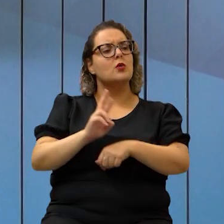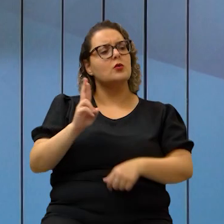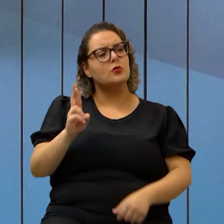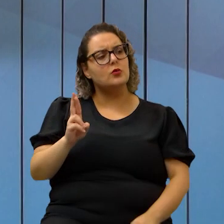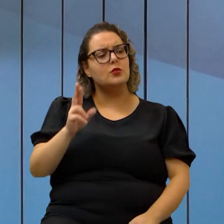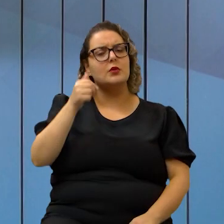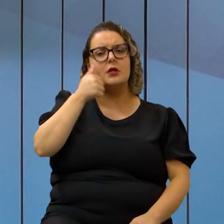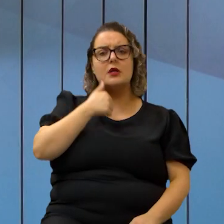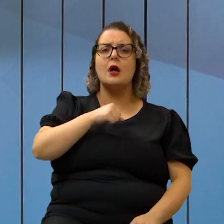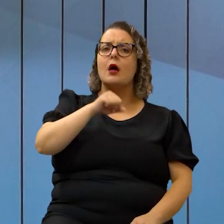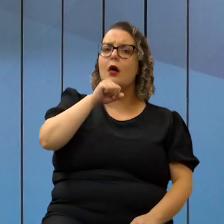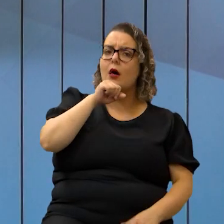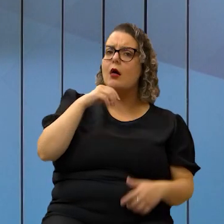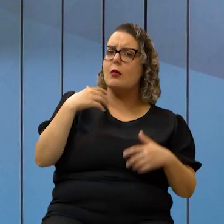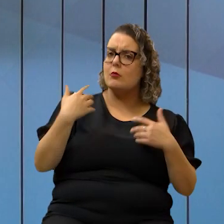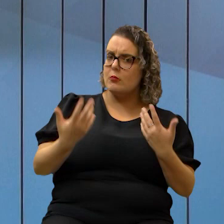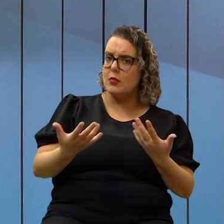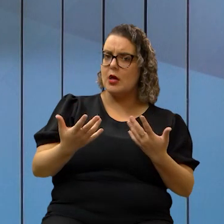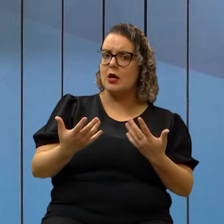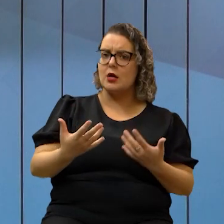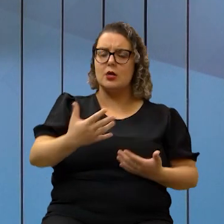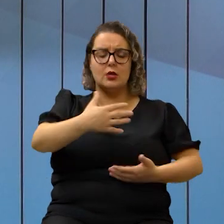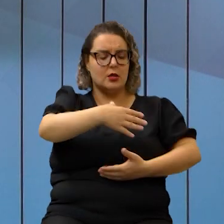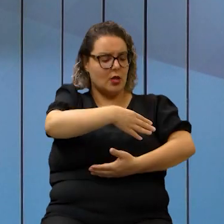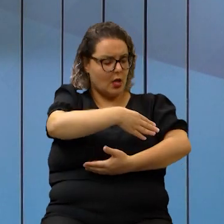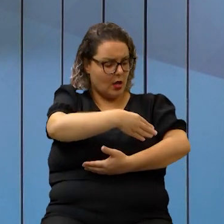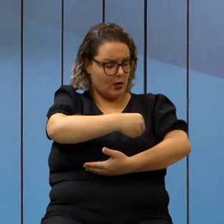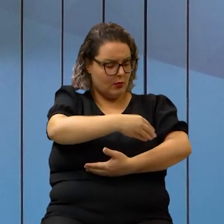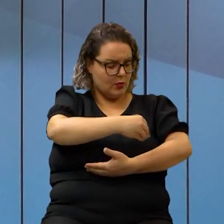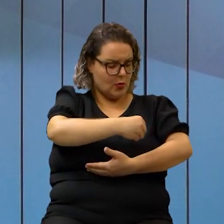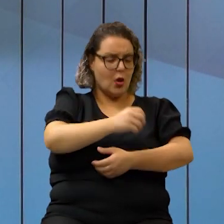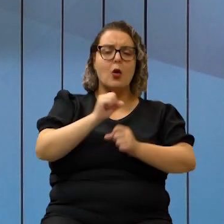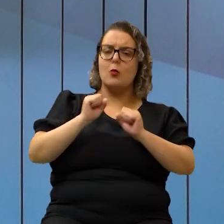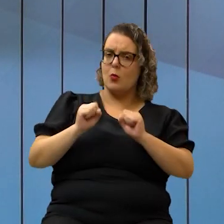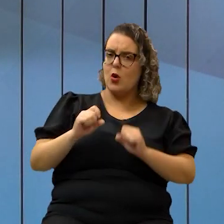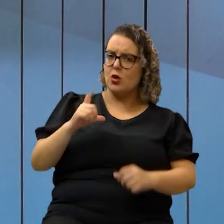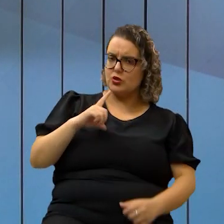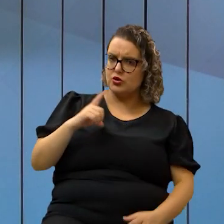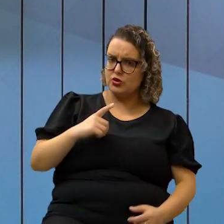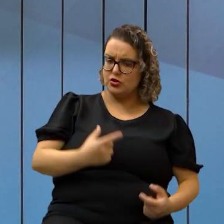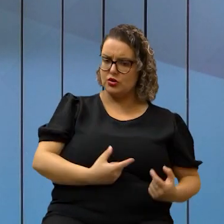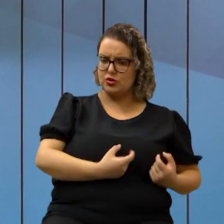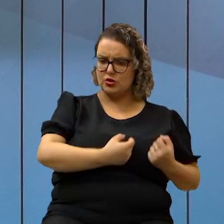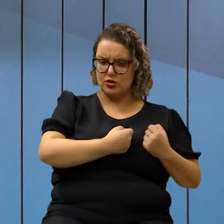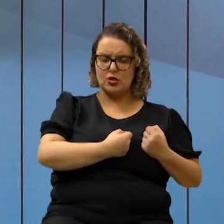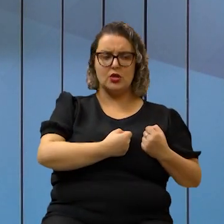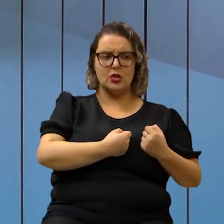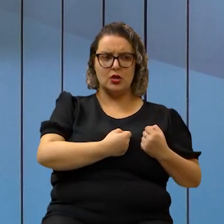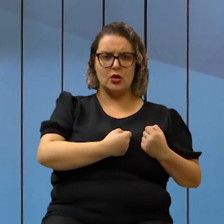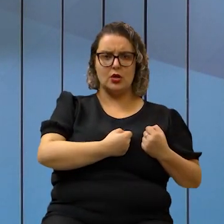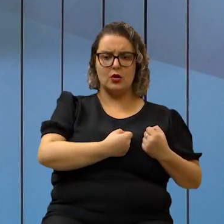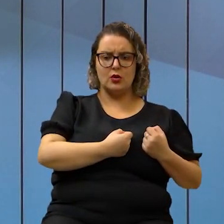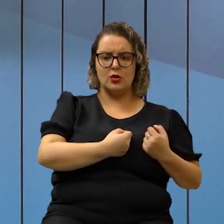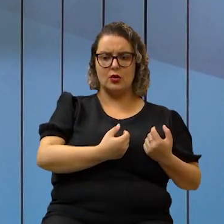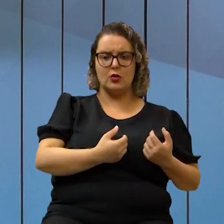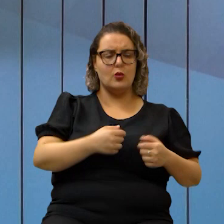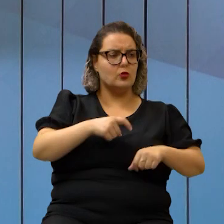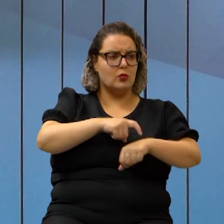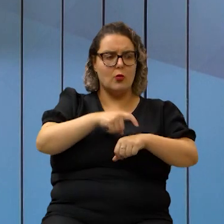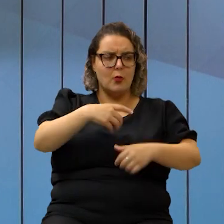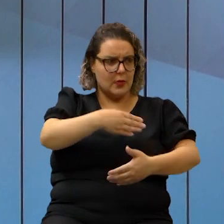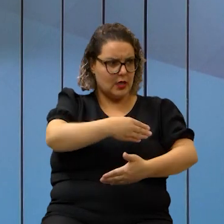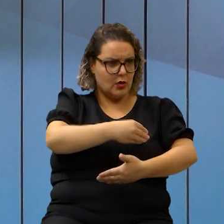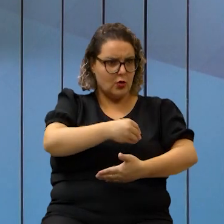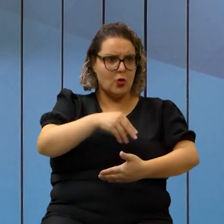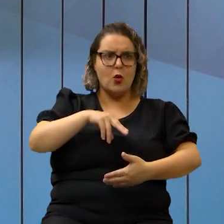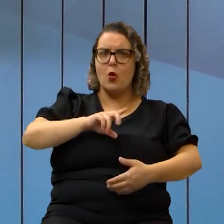Doutora, e as mães, né, no caso, que amamentam, elas podem ter câncer de mama,